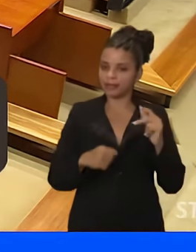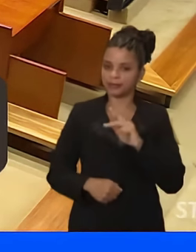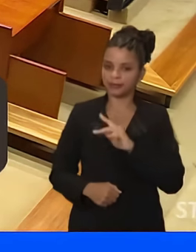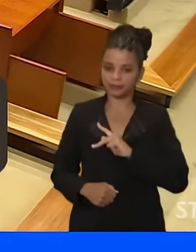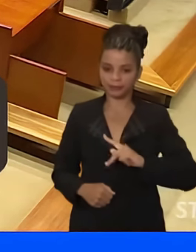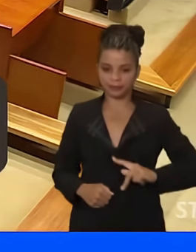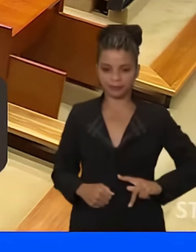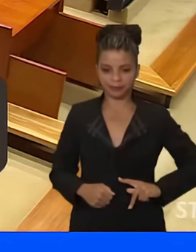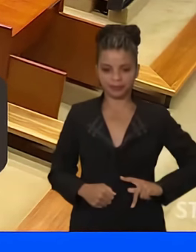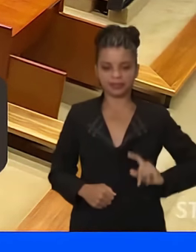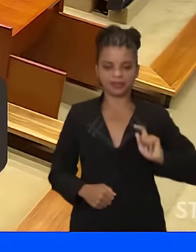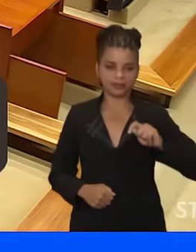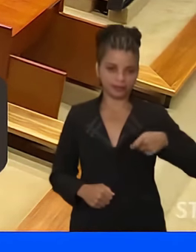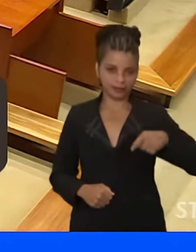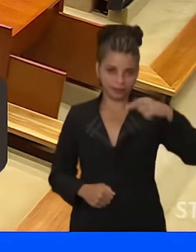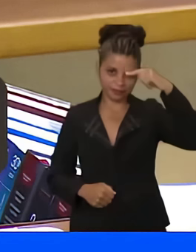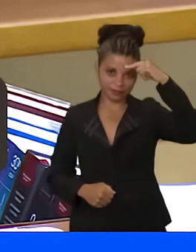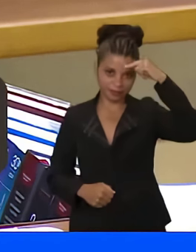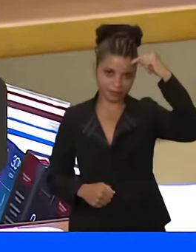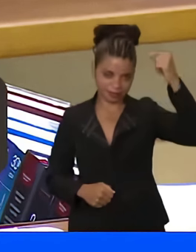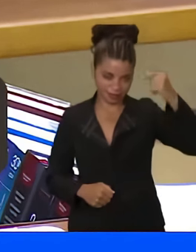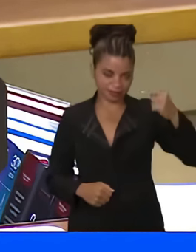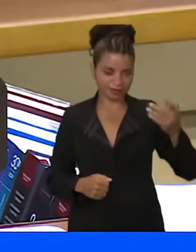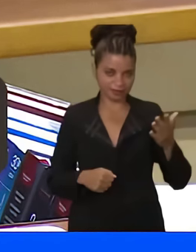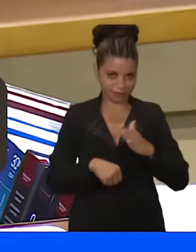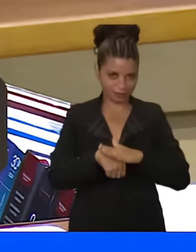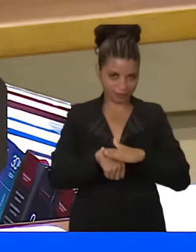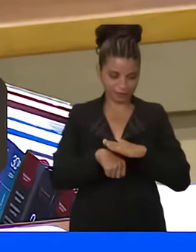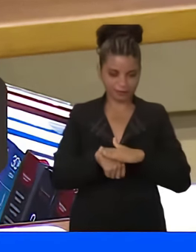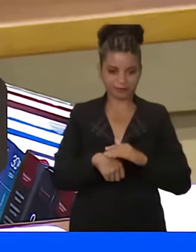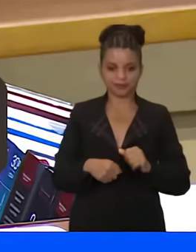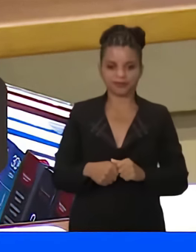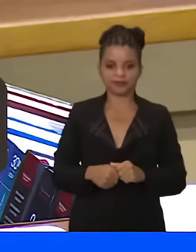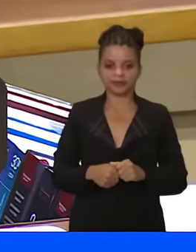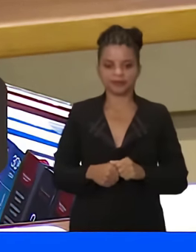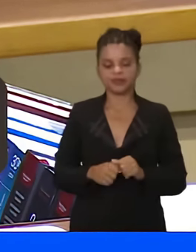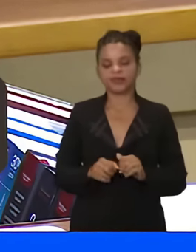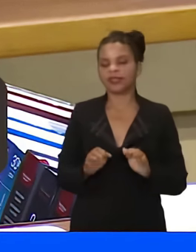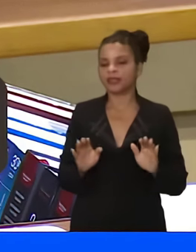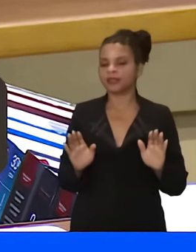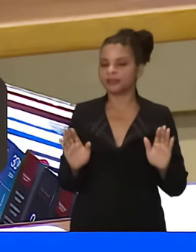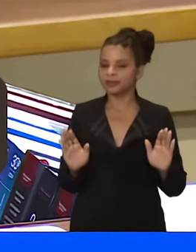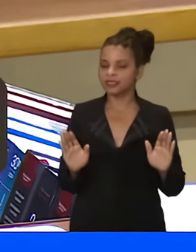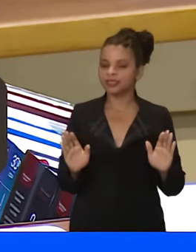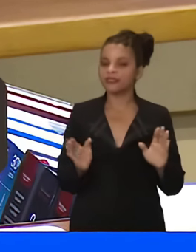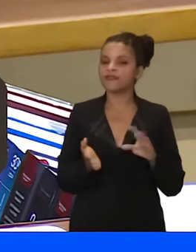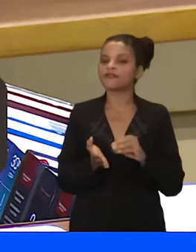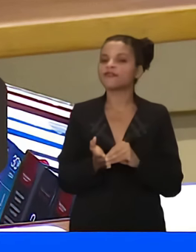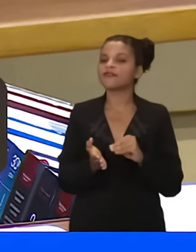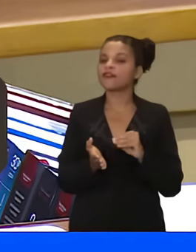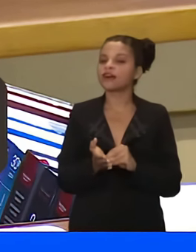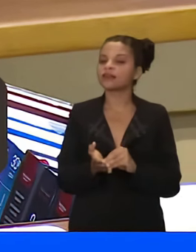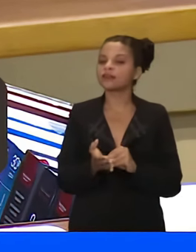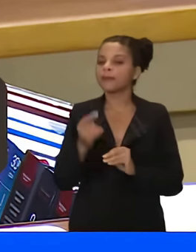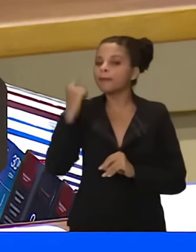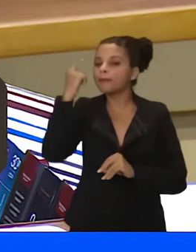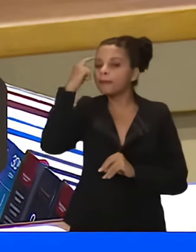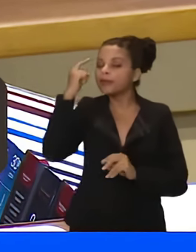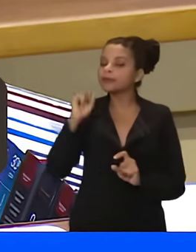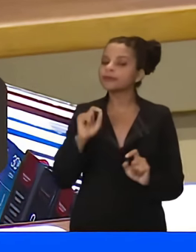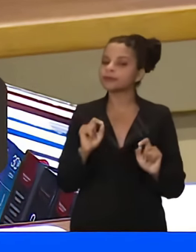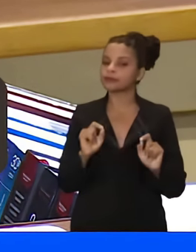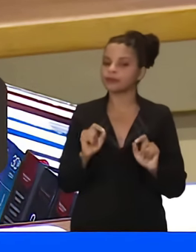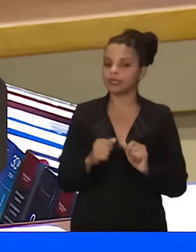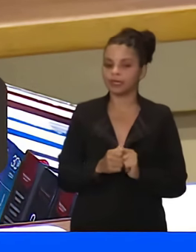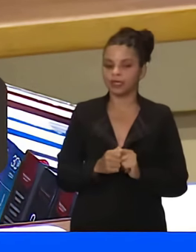Roberto Barroso, aqui assinalou. Mas eu acho que nós estamos aqui sem a percepção de que uma coisa é ofender